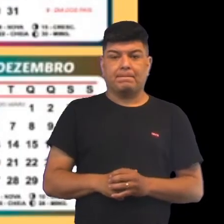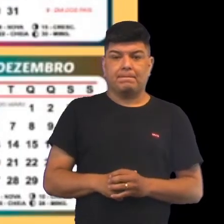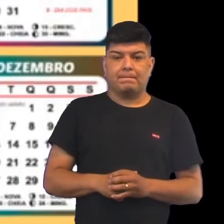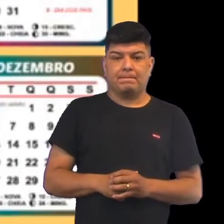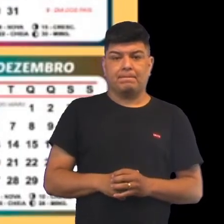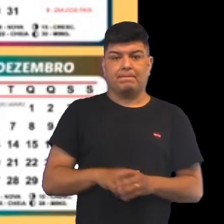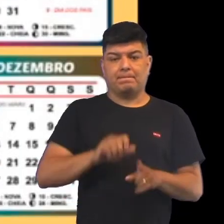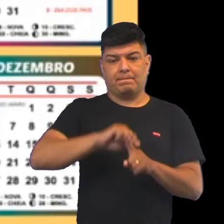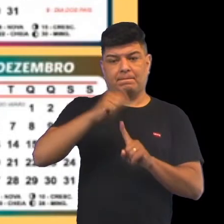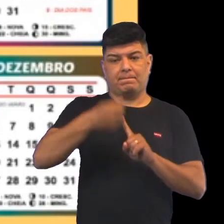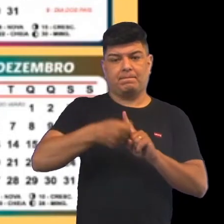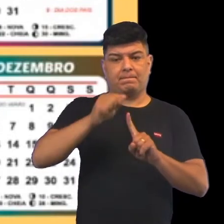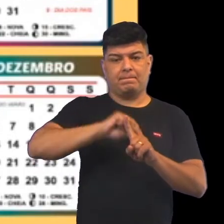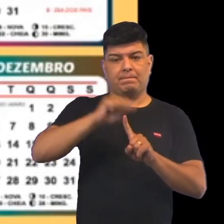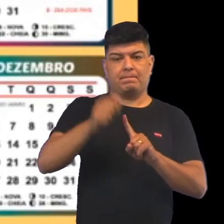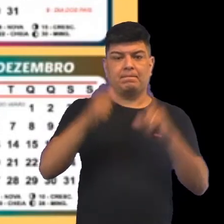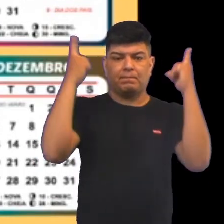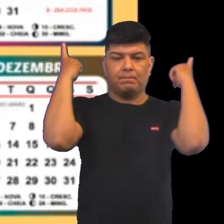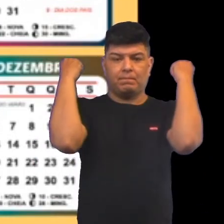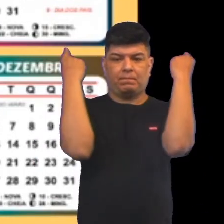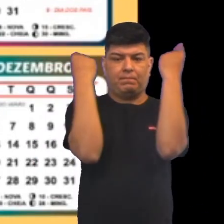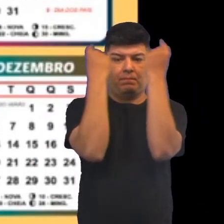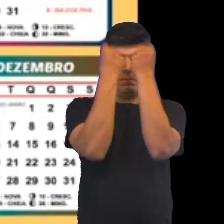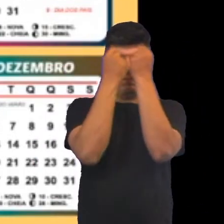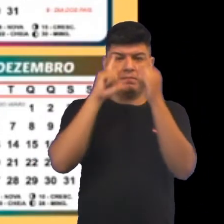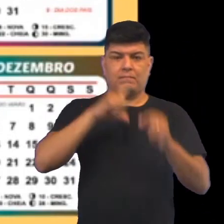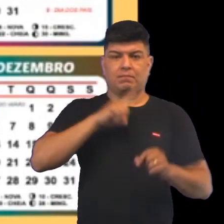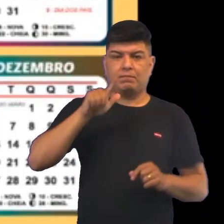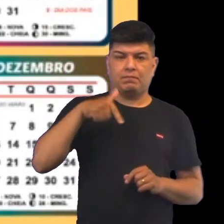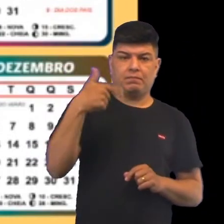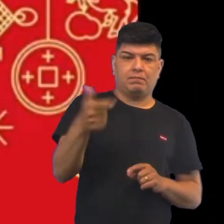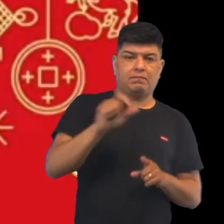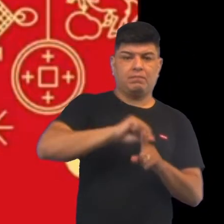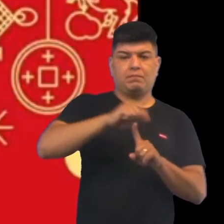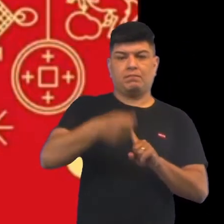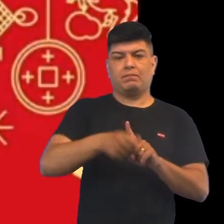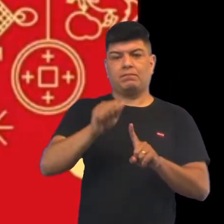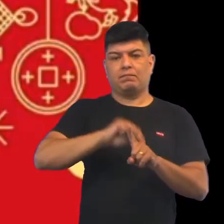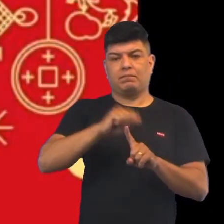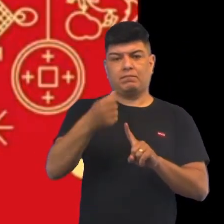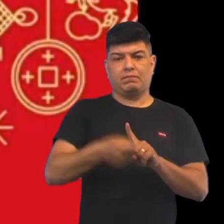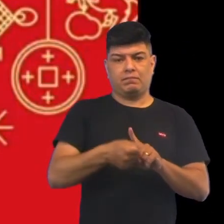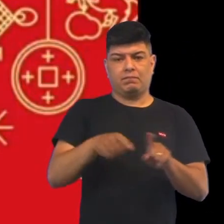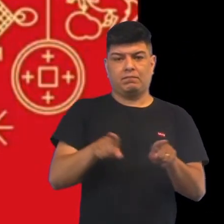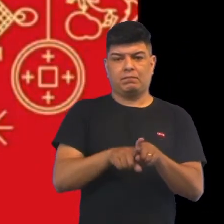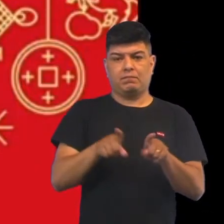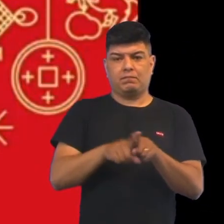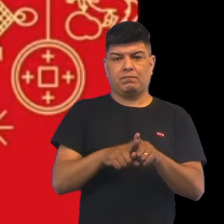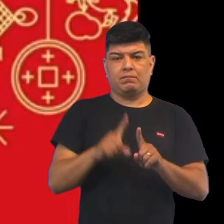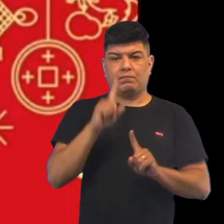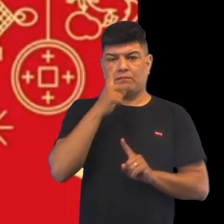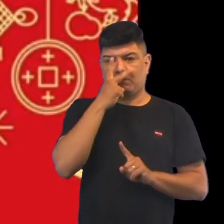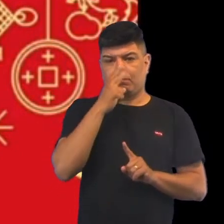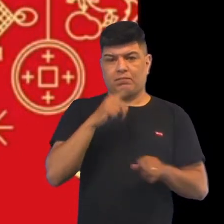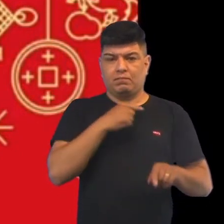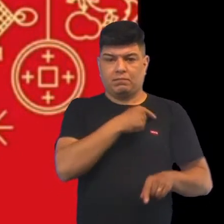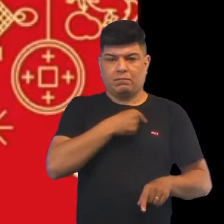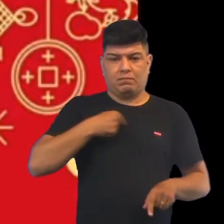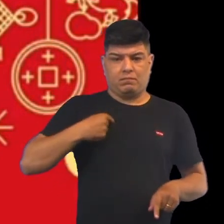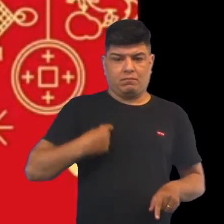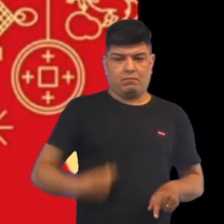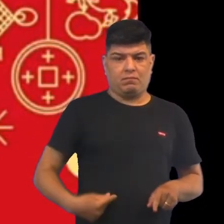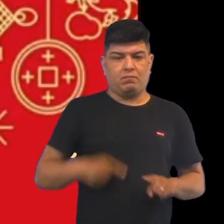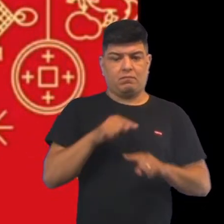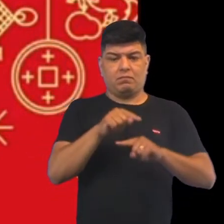Além do calendário gregoriano, existem outros calendários. O calendário chinês, que divide o tempo